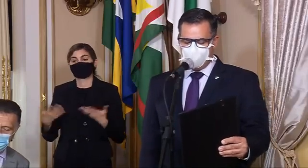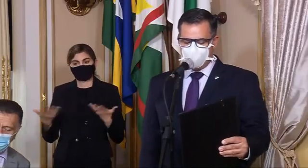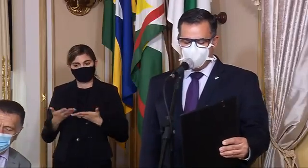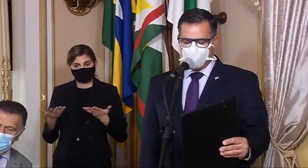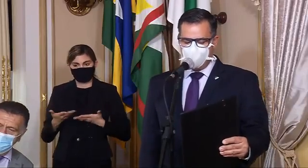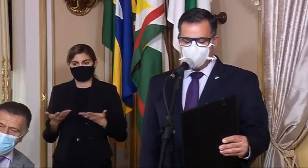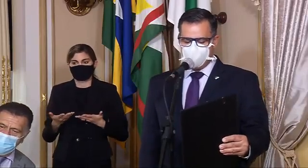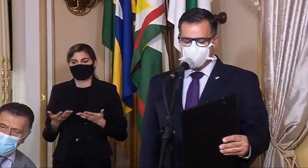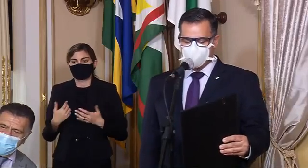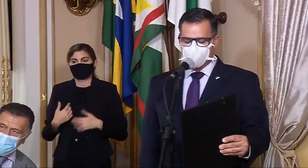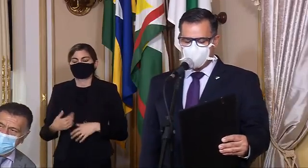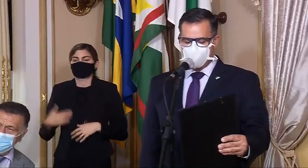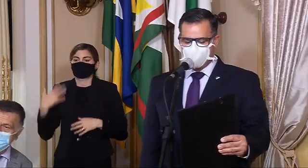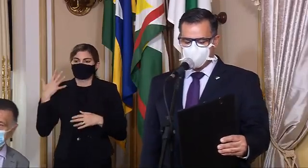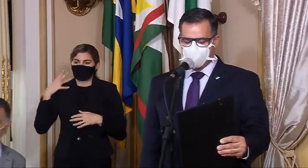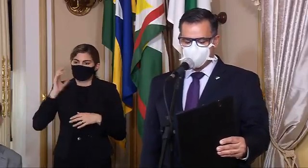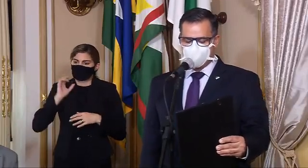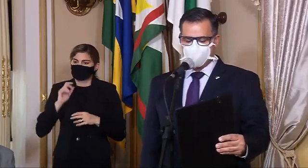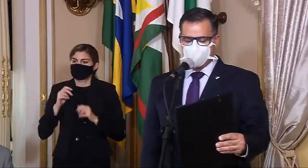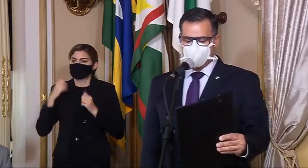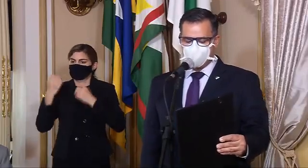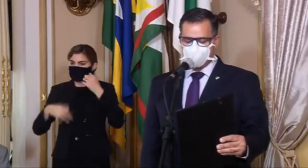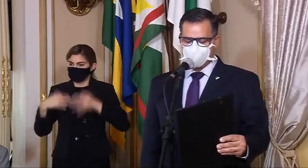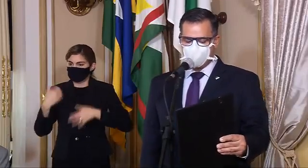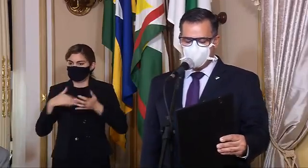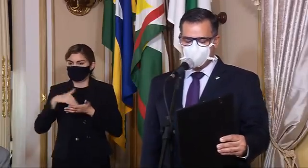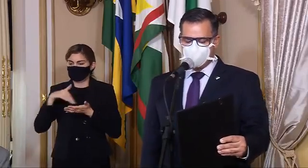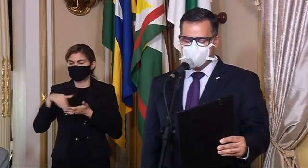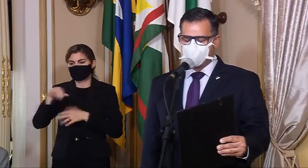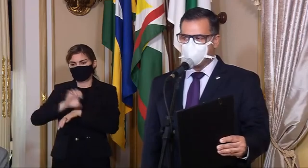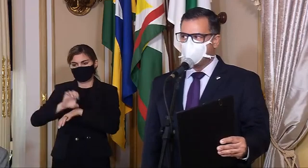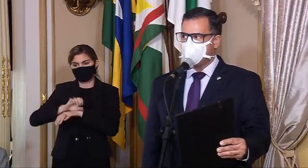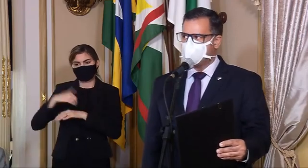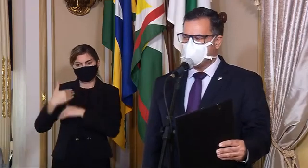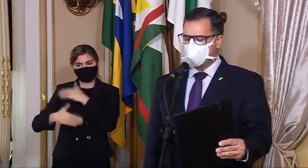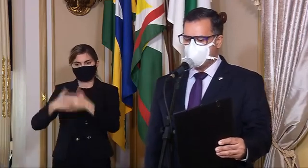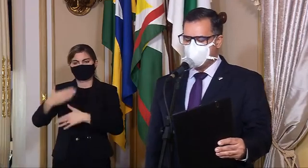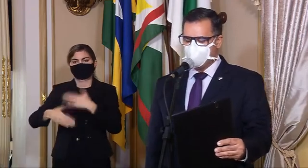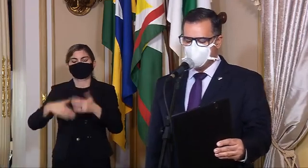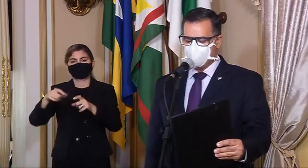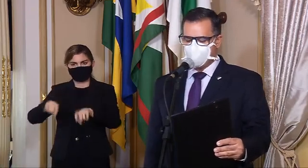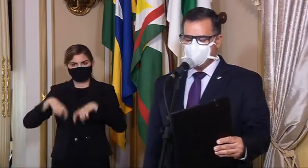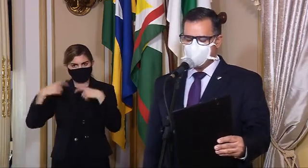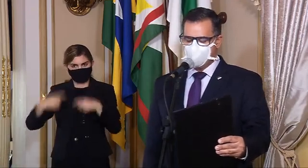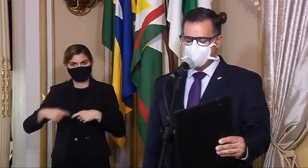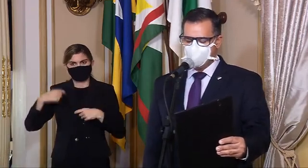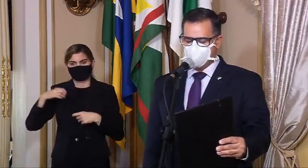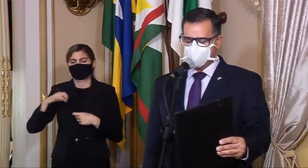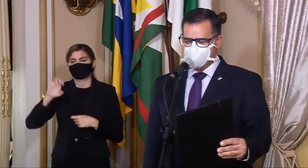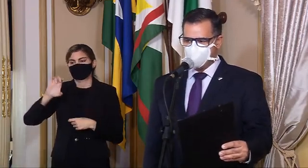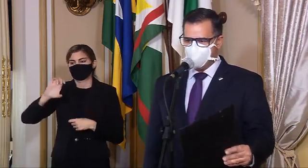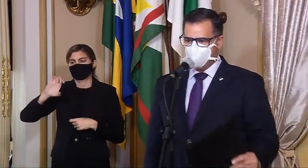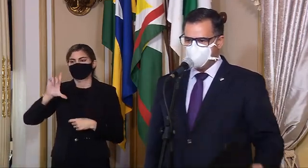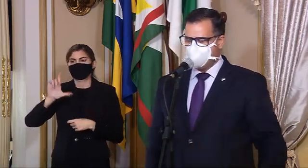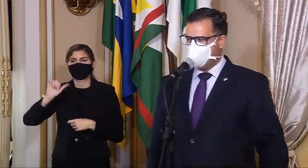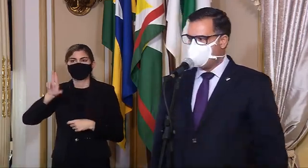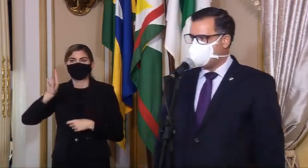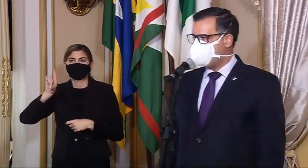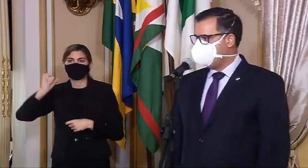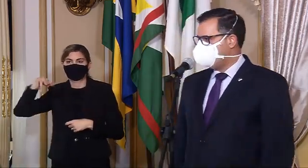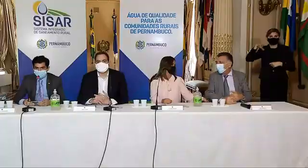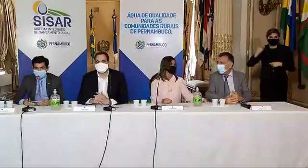É nesse momento ouviremos as palavras do secretário Estadual de Desenvolvimento Agrário Claudiano Martins